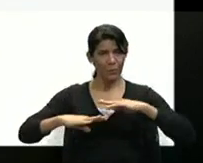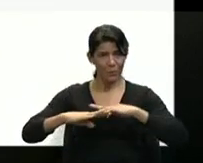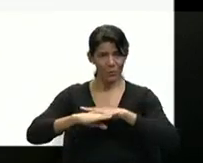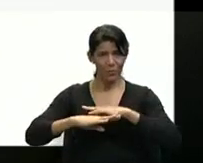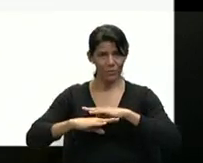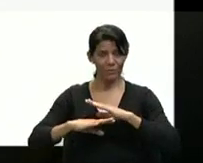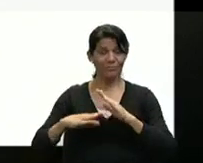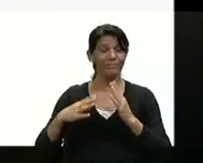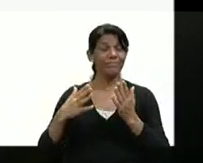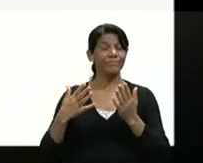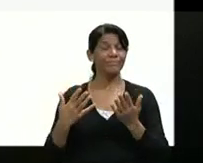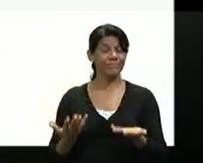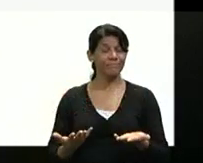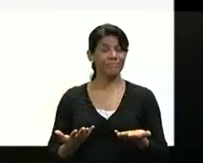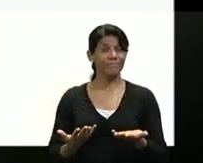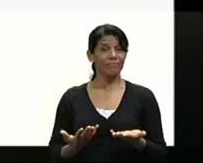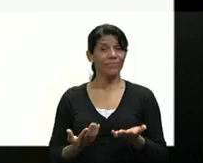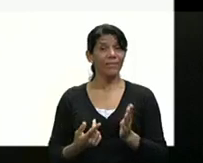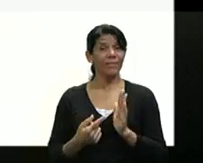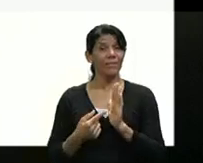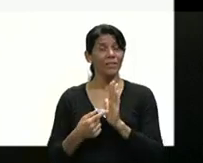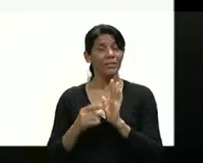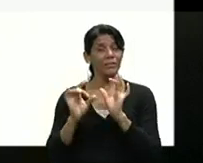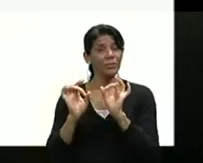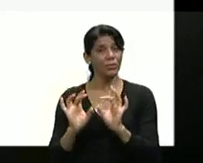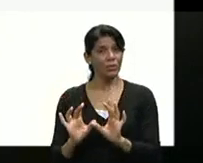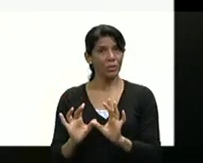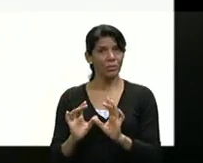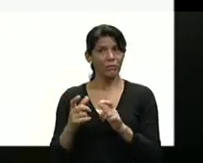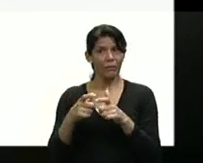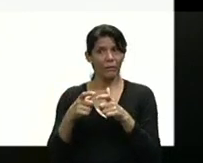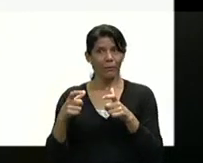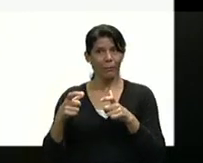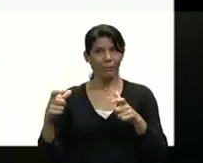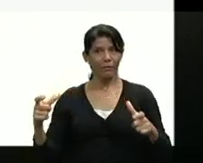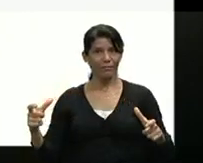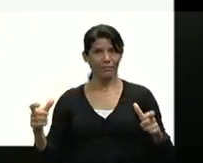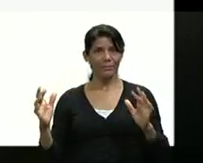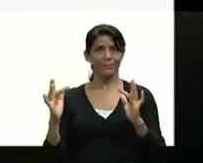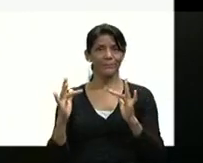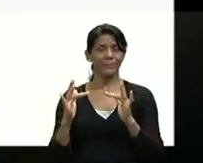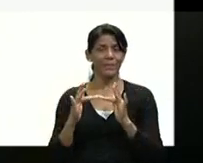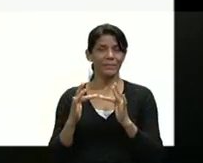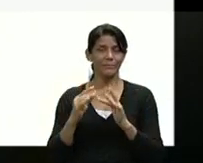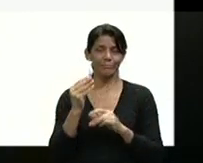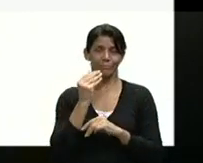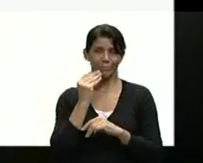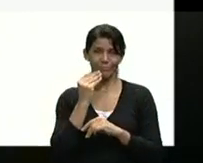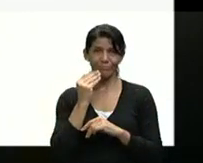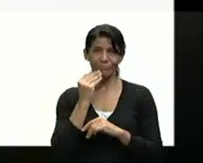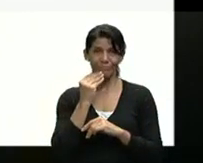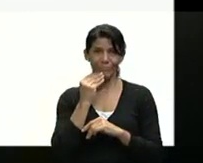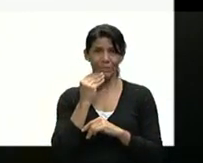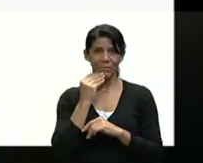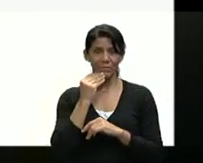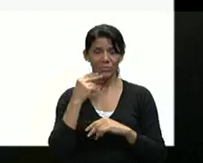por enquanto a exposição ela só tem aumentado. Então nós precisamos de políticas